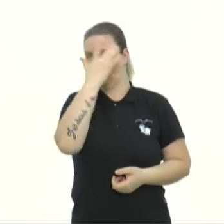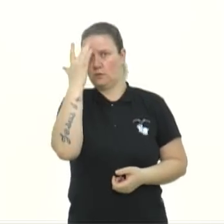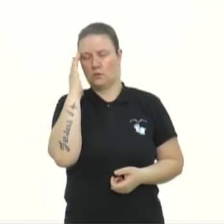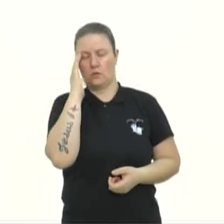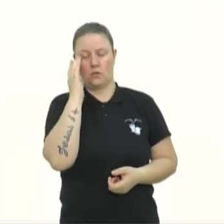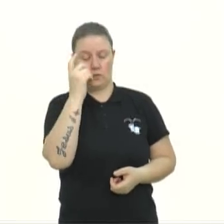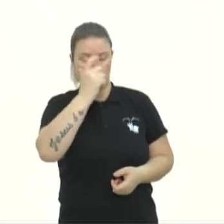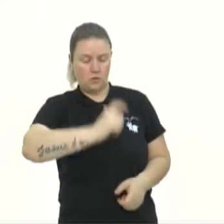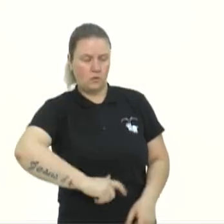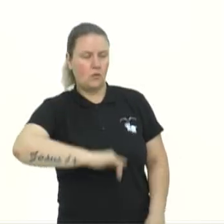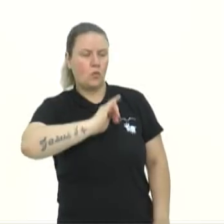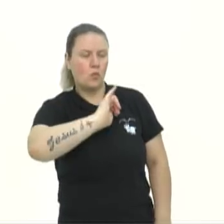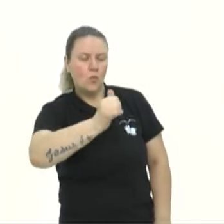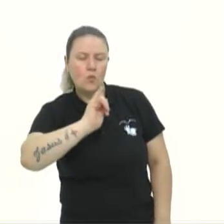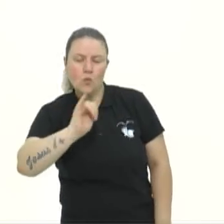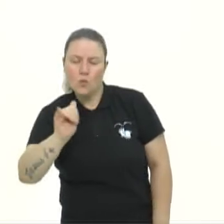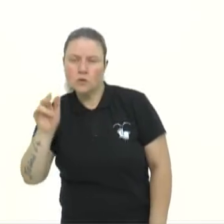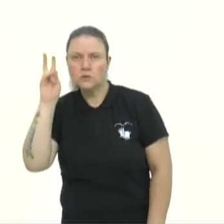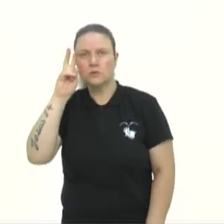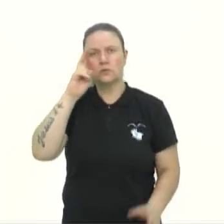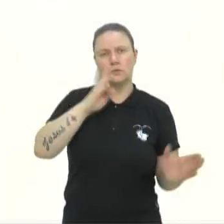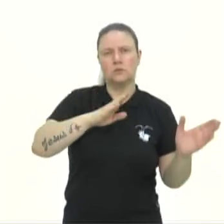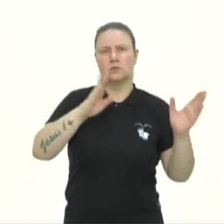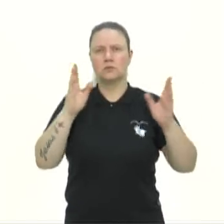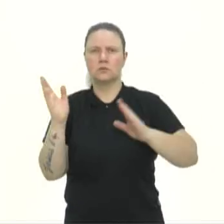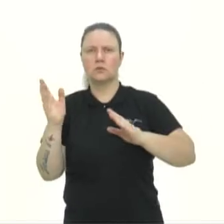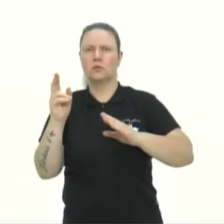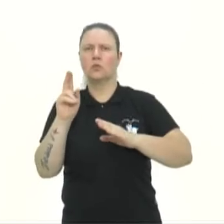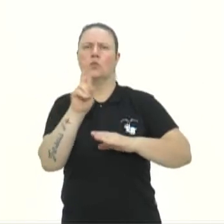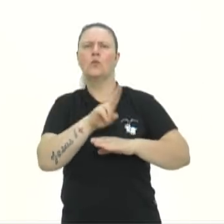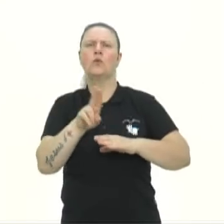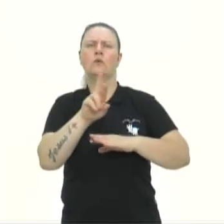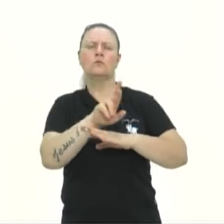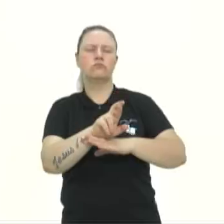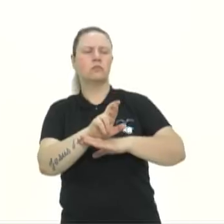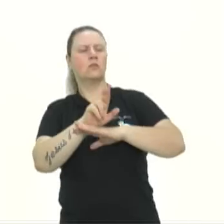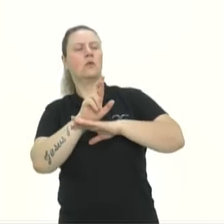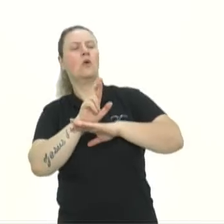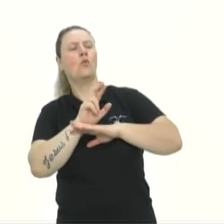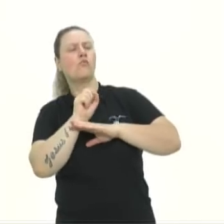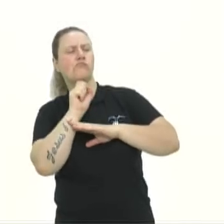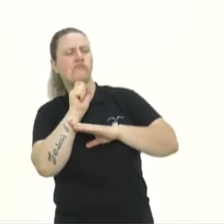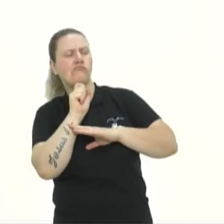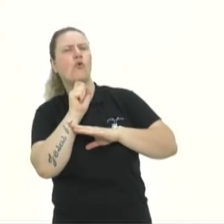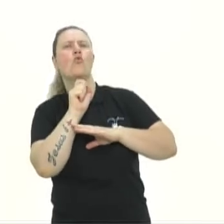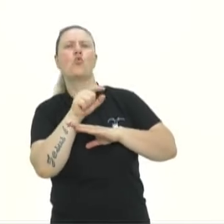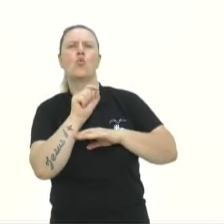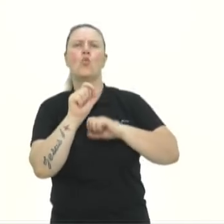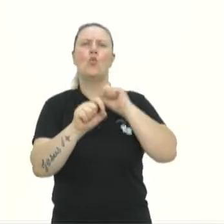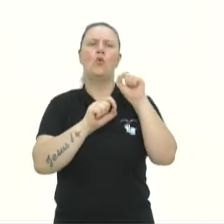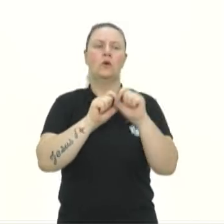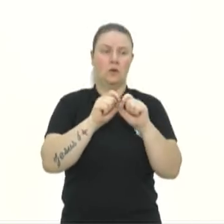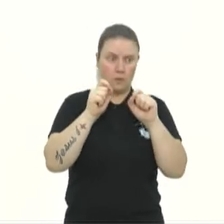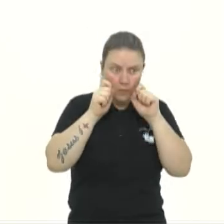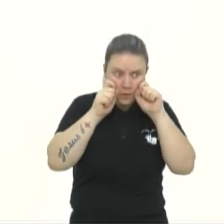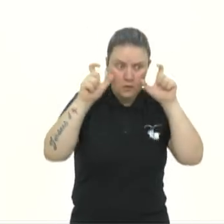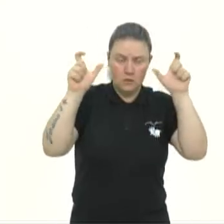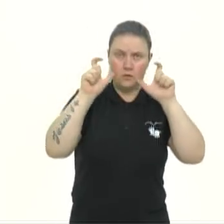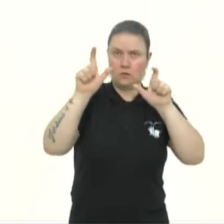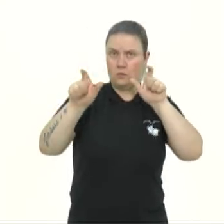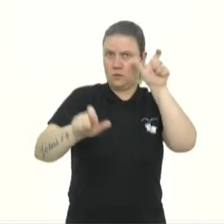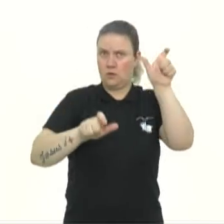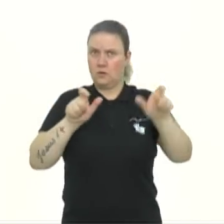causo utilizam vários recursos que costumam prender a atenção de seus ouvintes. Quais são